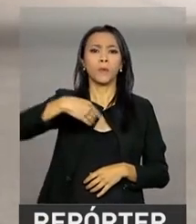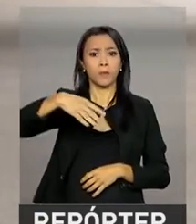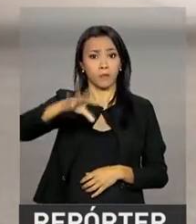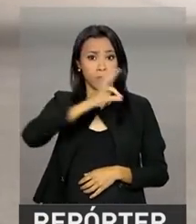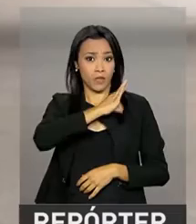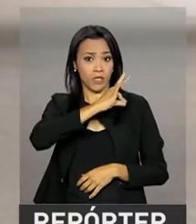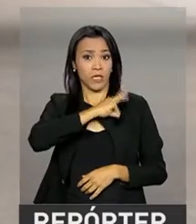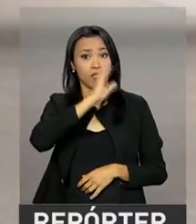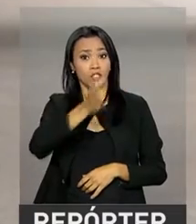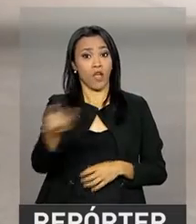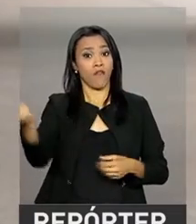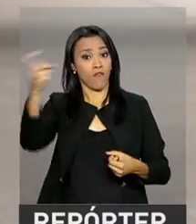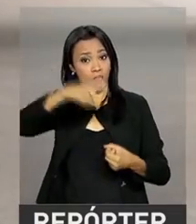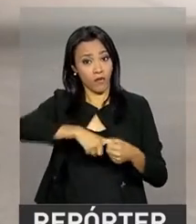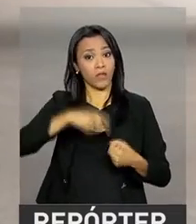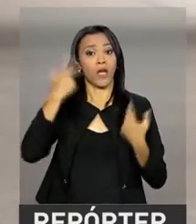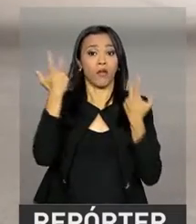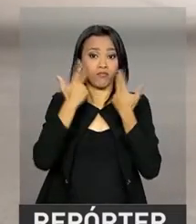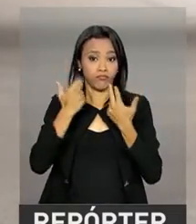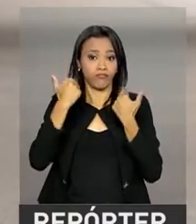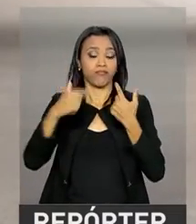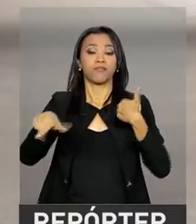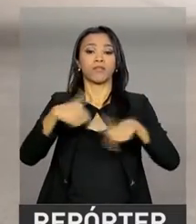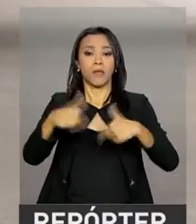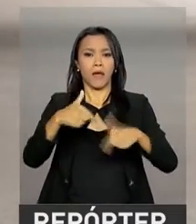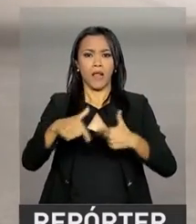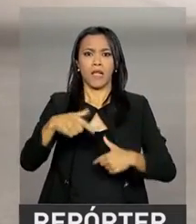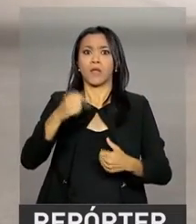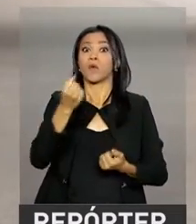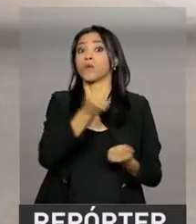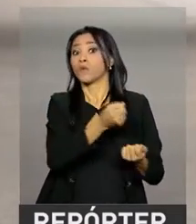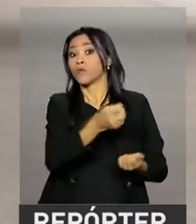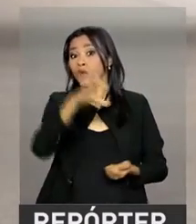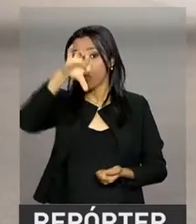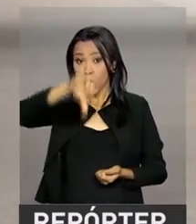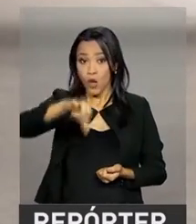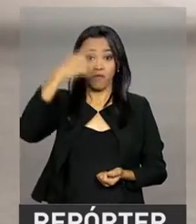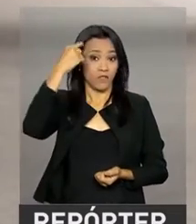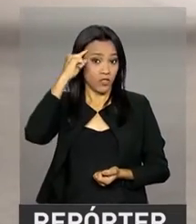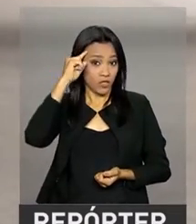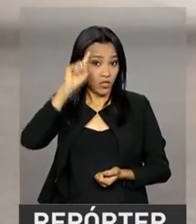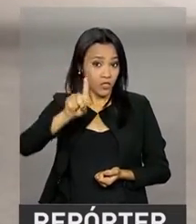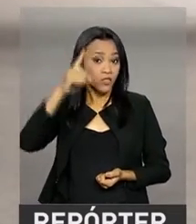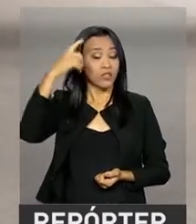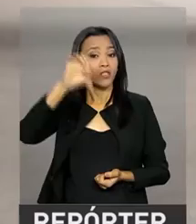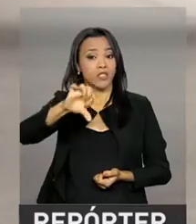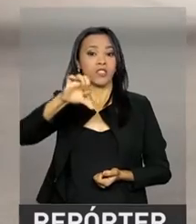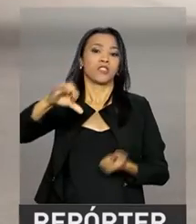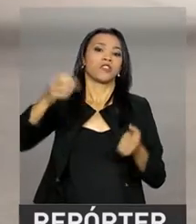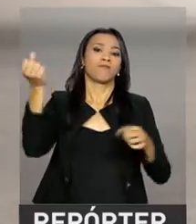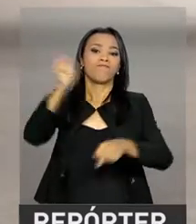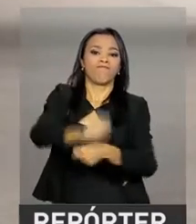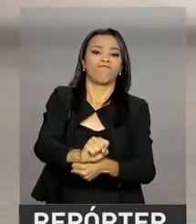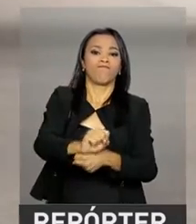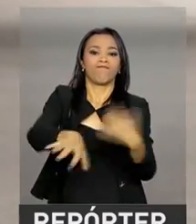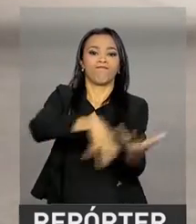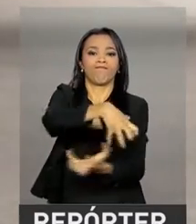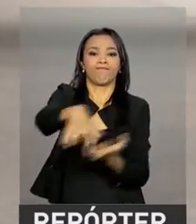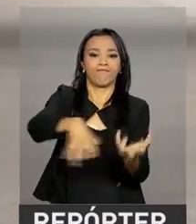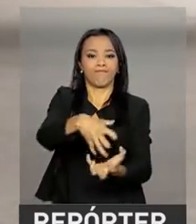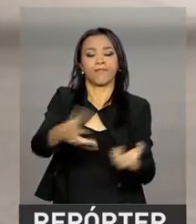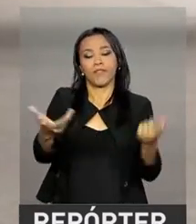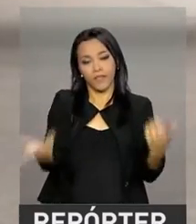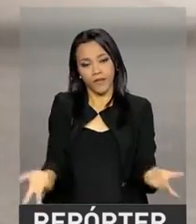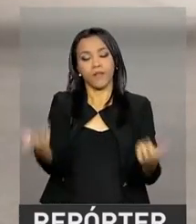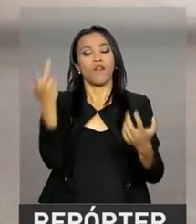voltaram ao trabalho depois de nove dias de paralisação o ministro raul jungmann afirmou que a cidade começa